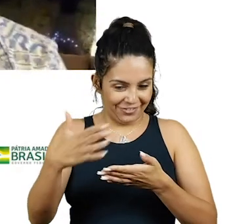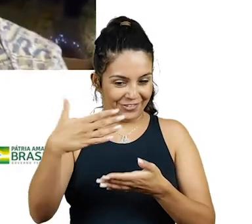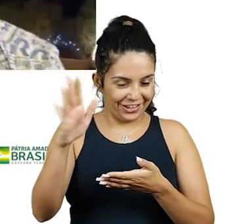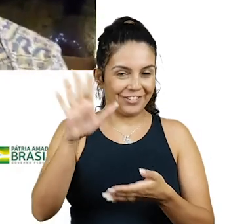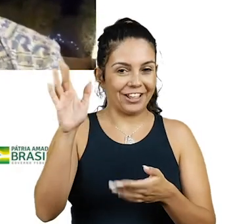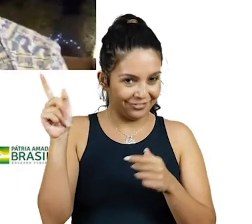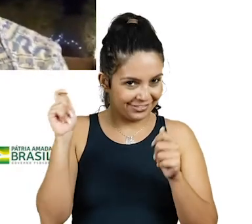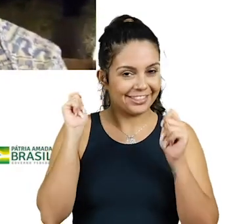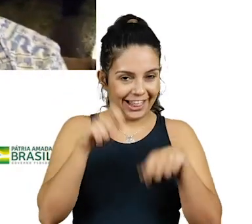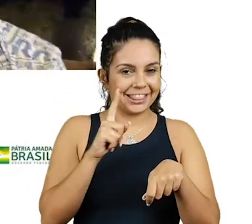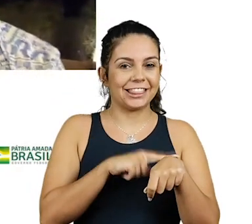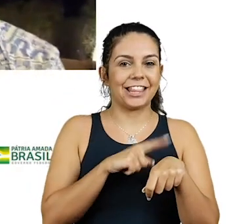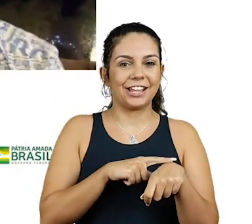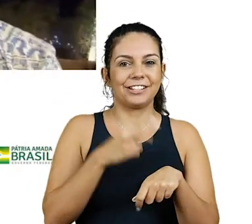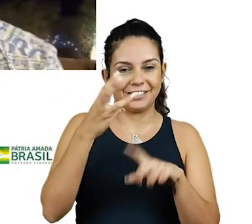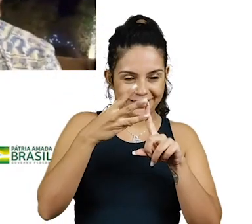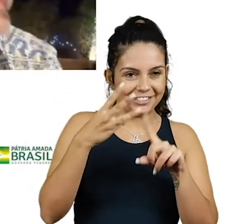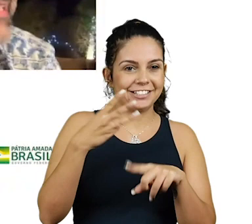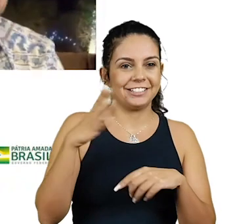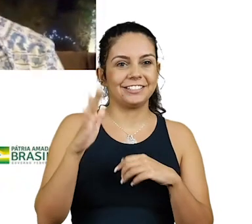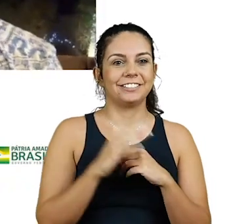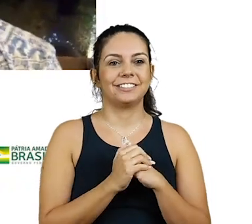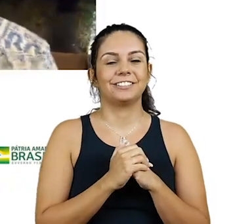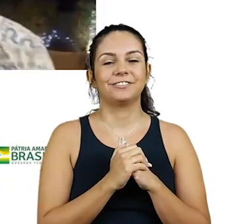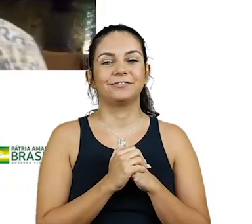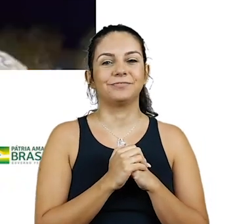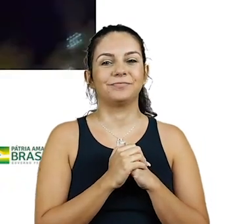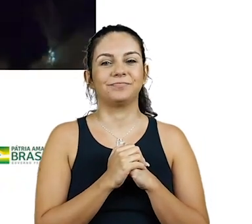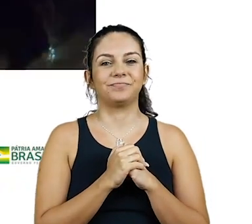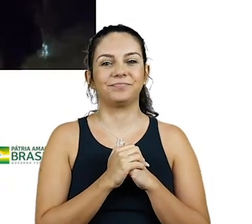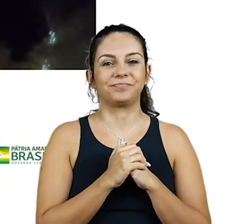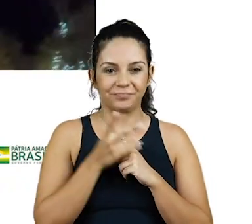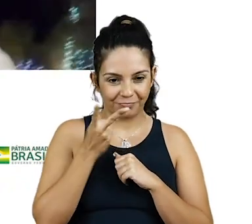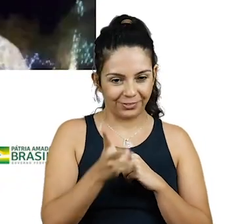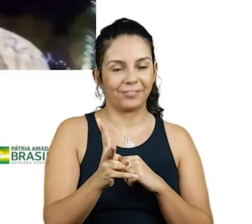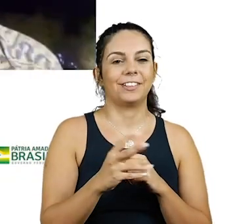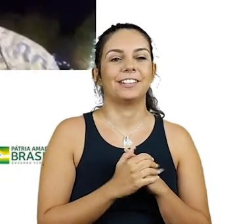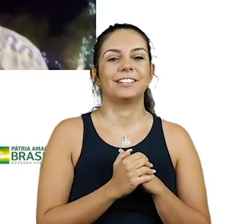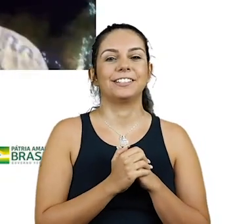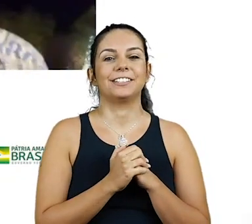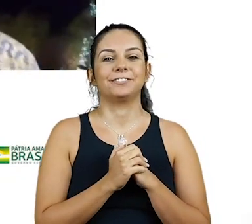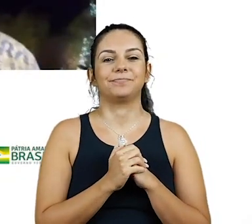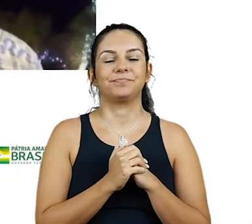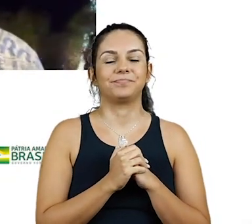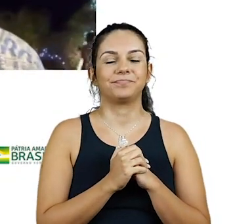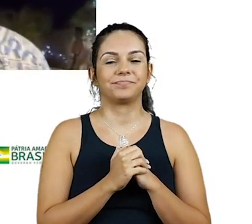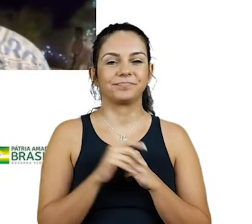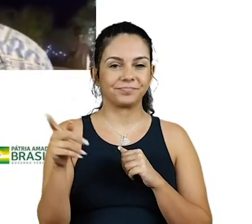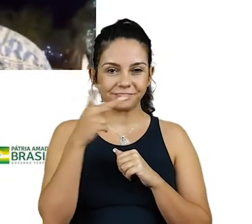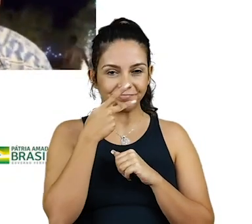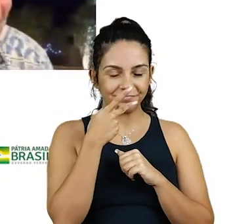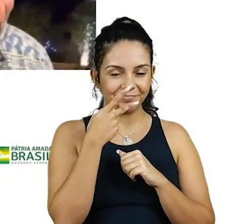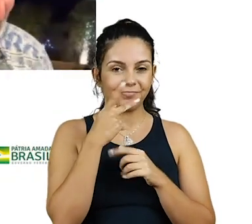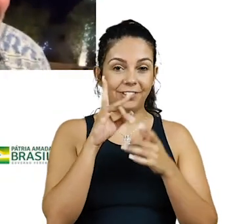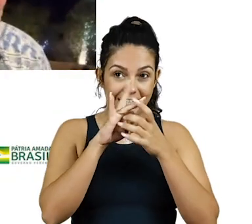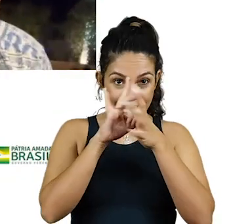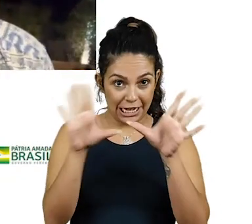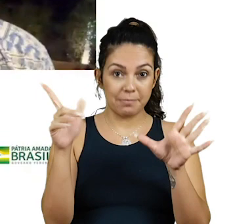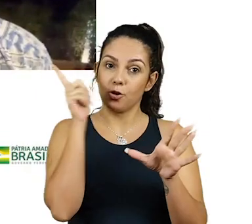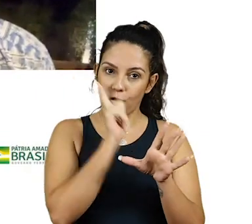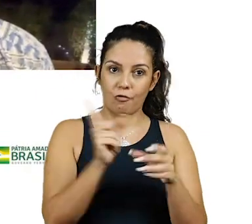Não, a gente vai. Perseverar, como diz aqui em Minas. Persevera. Não, assim que tiver